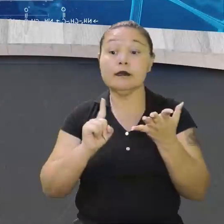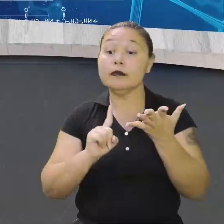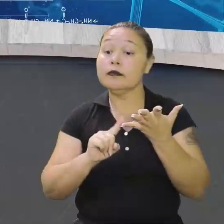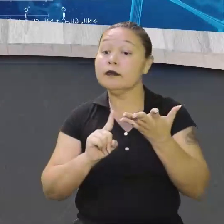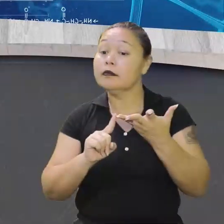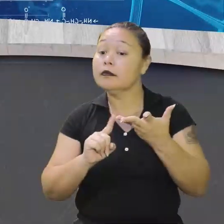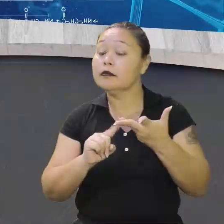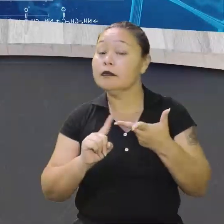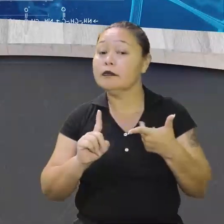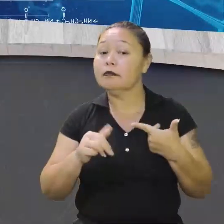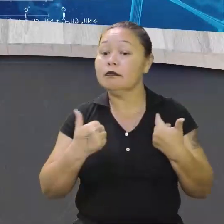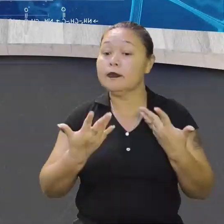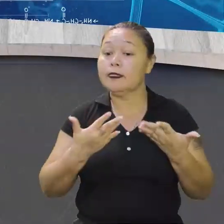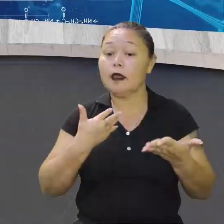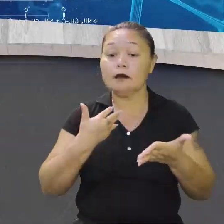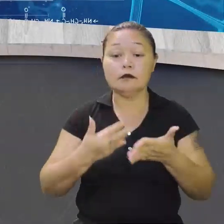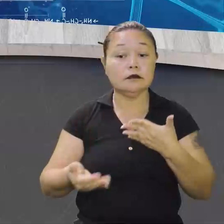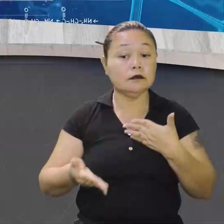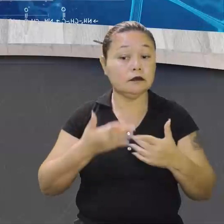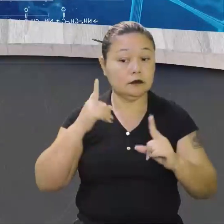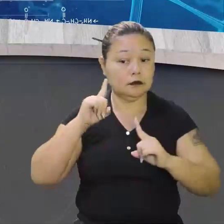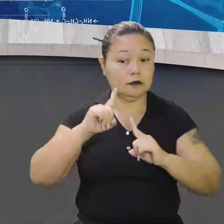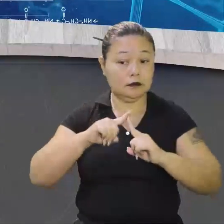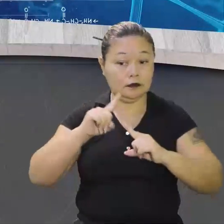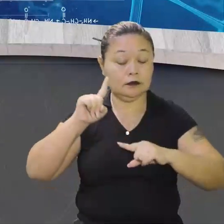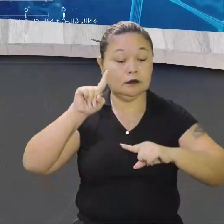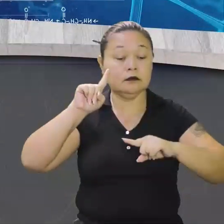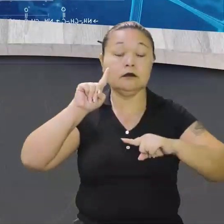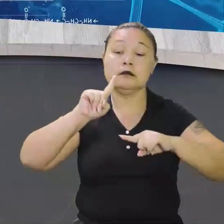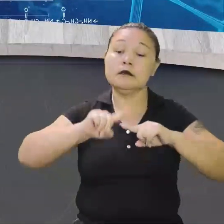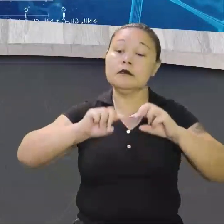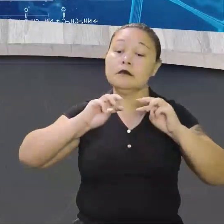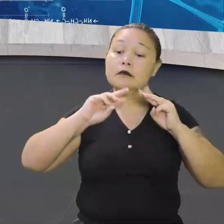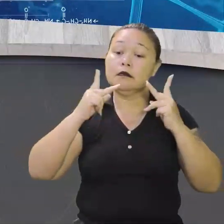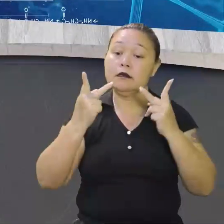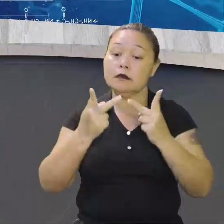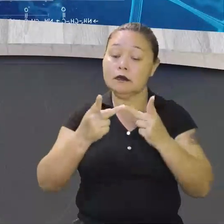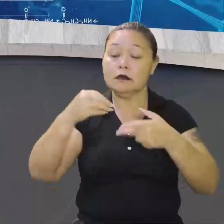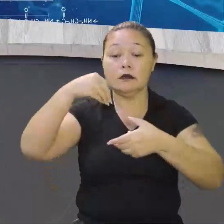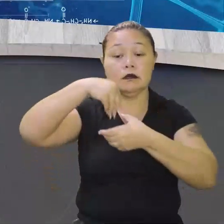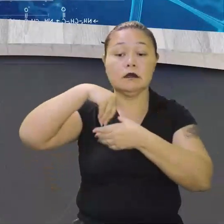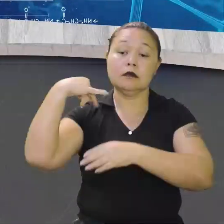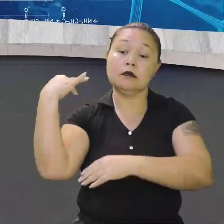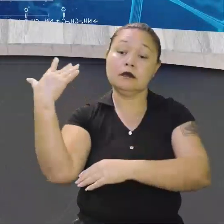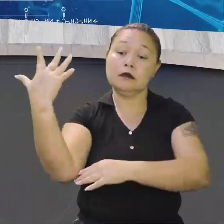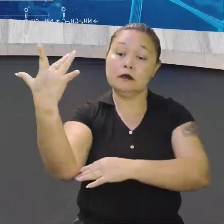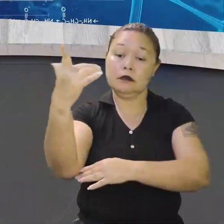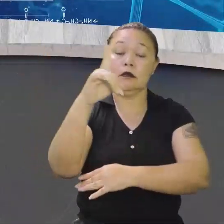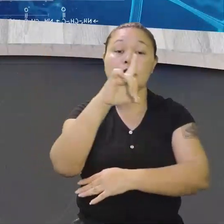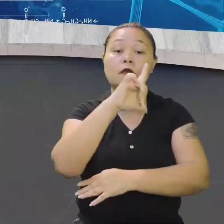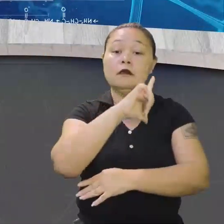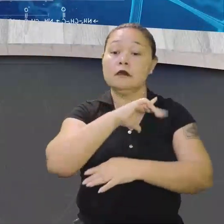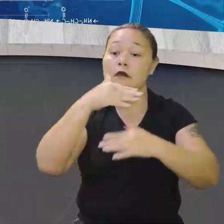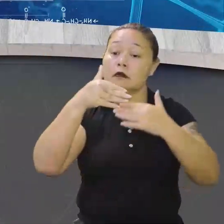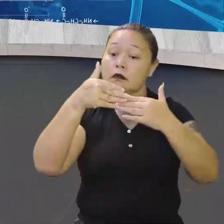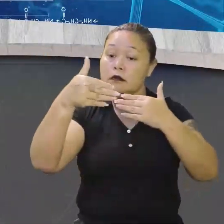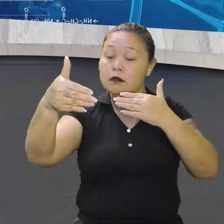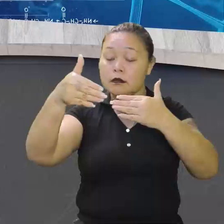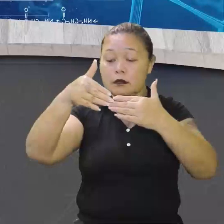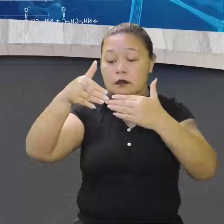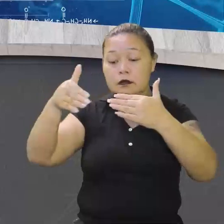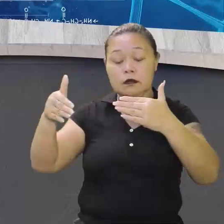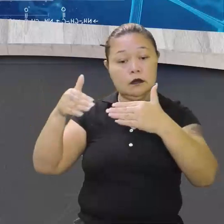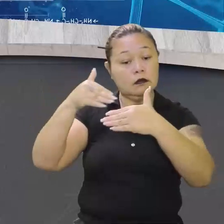quê? Qualquer tipo de matéria que existe na natureza expressa uma extensão.